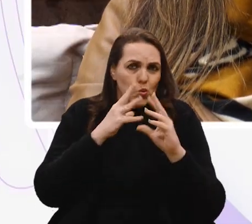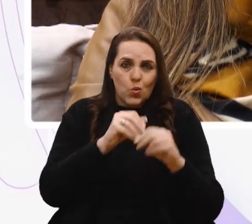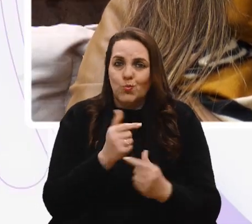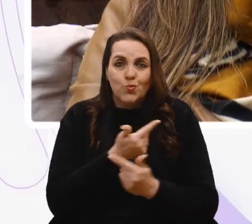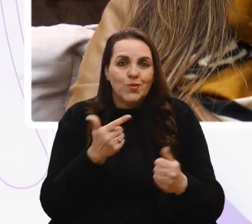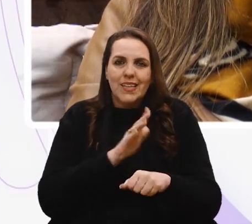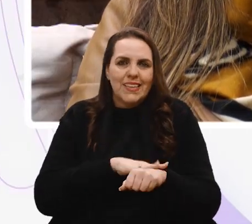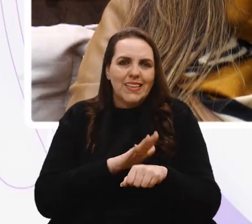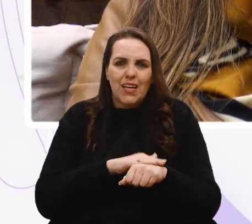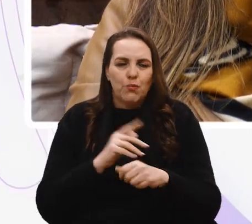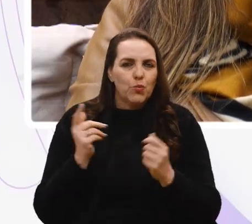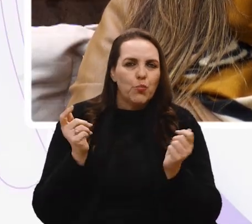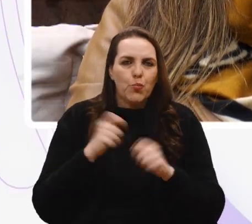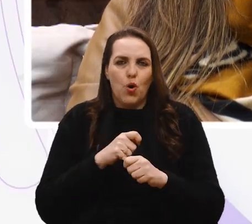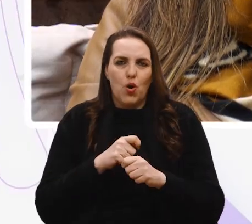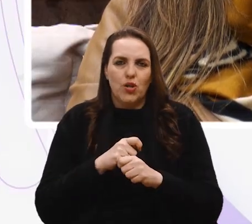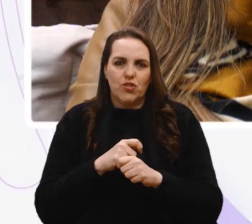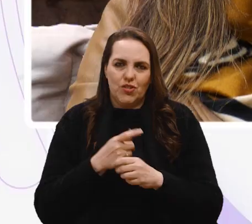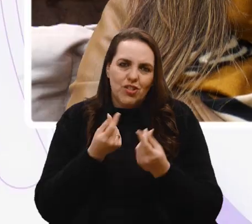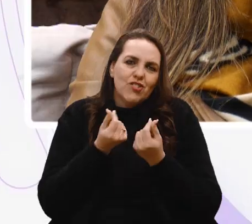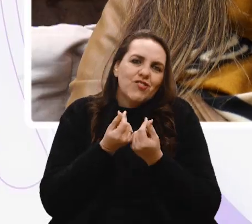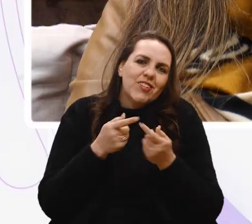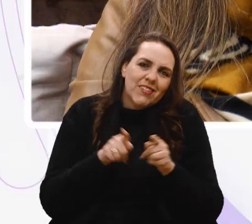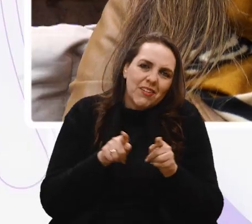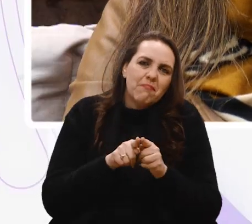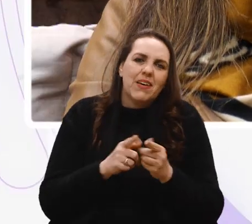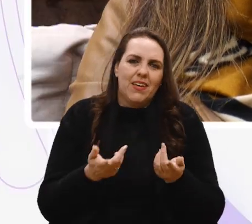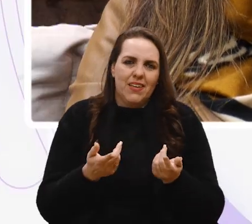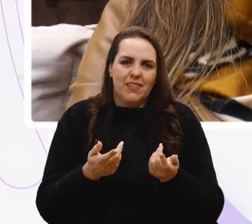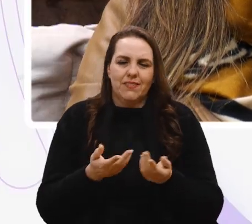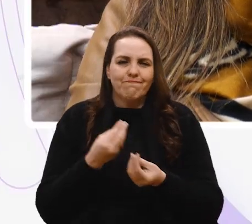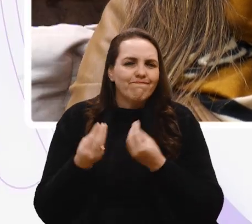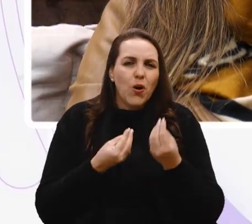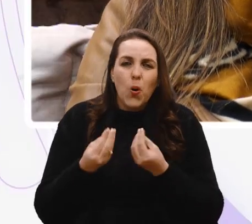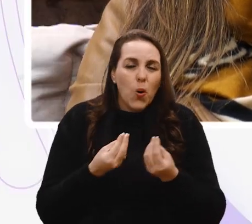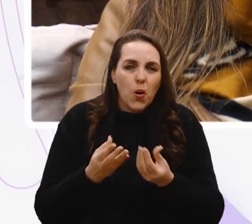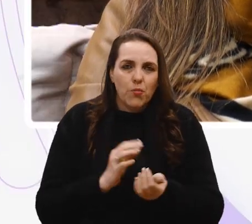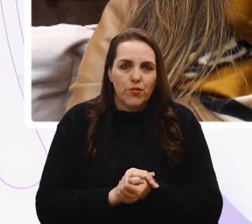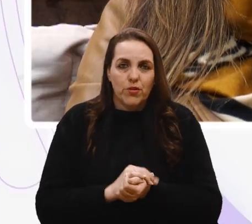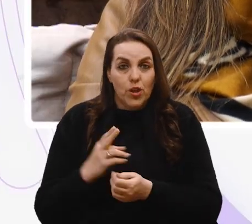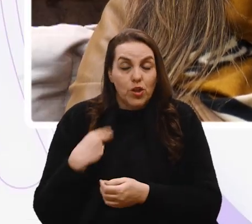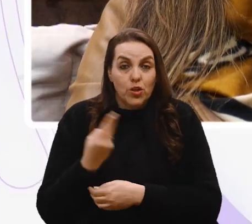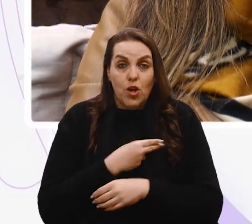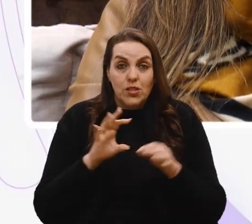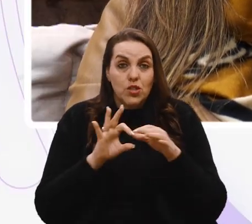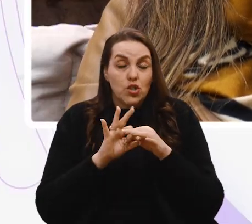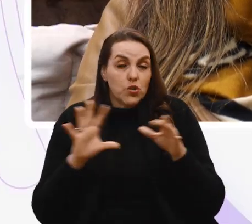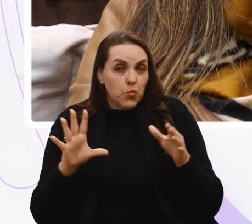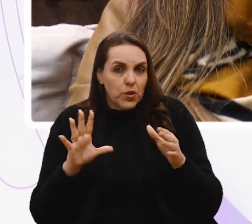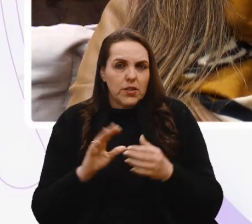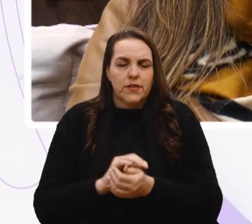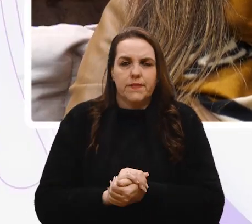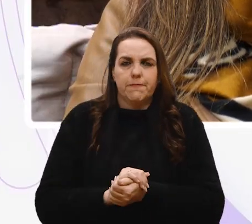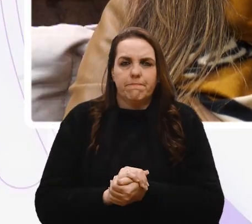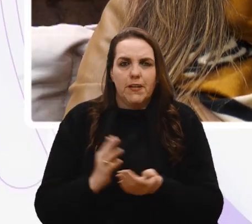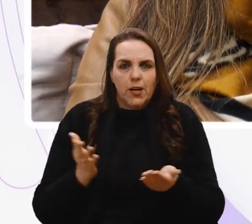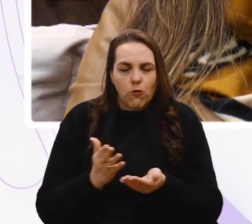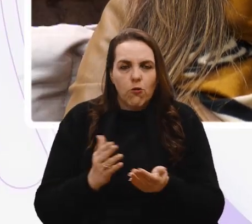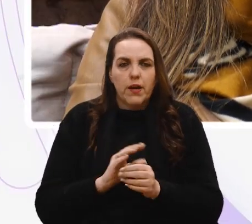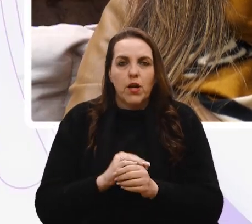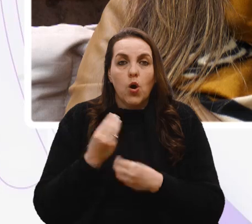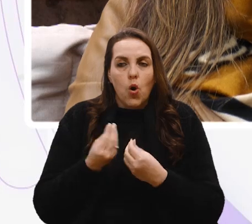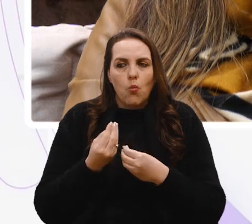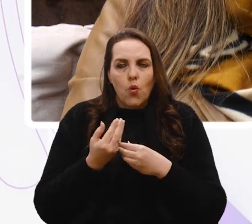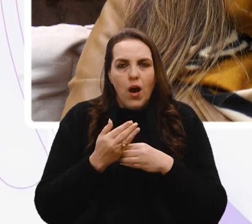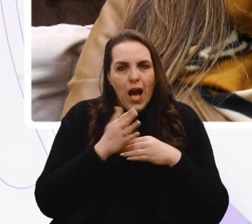processo, recursos para isso. Como que a gente, o que a gente tem disponível e como se ajuda a